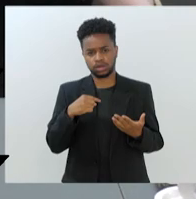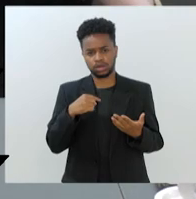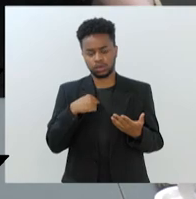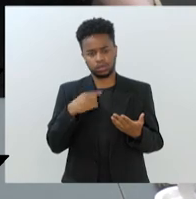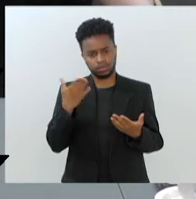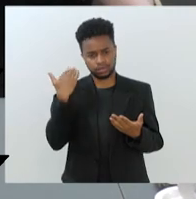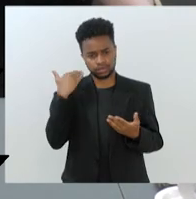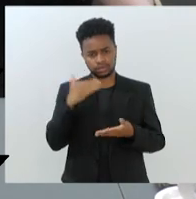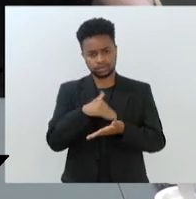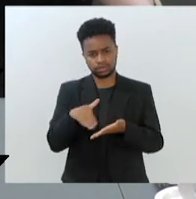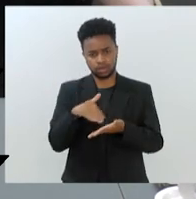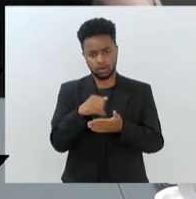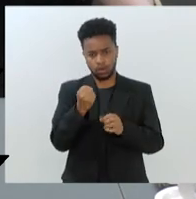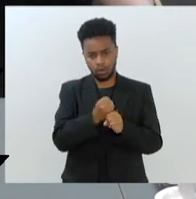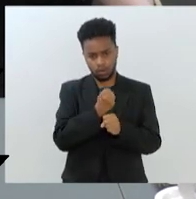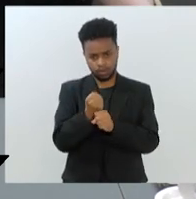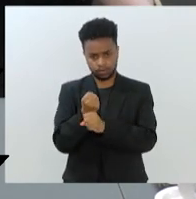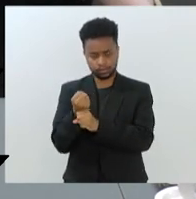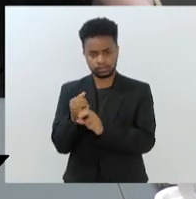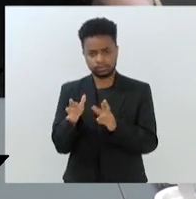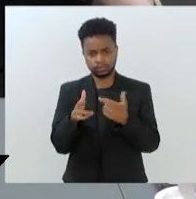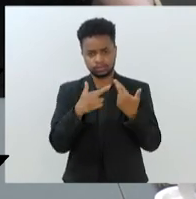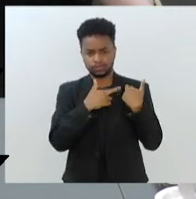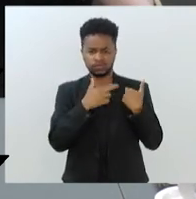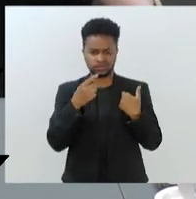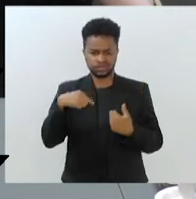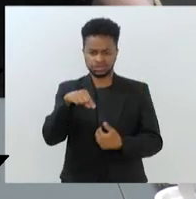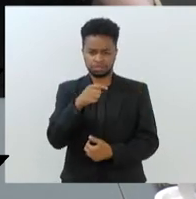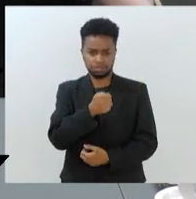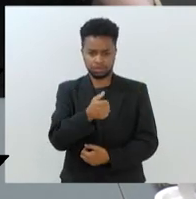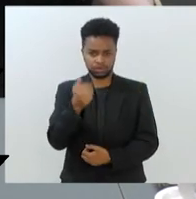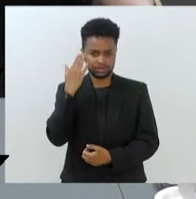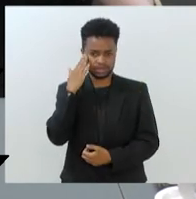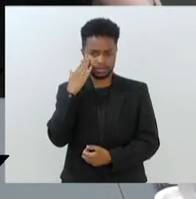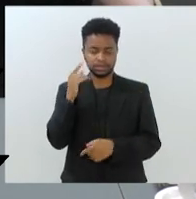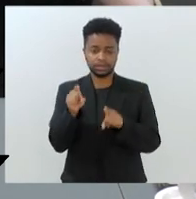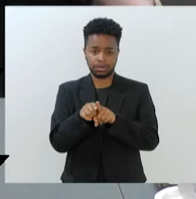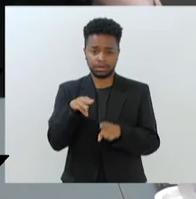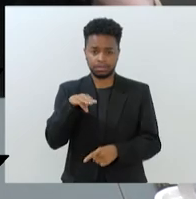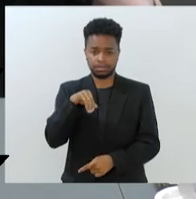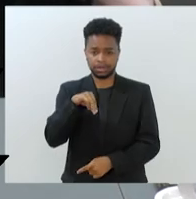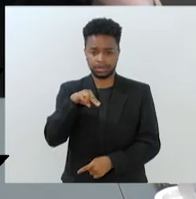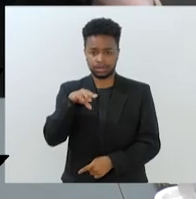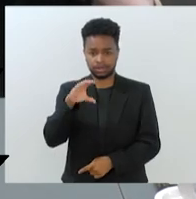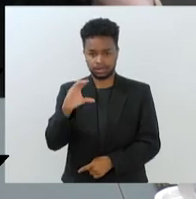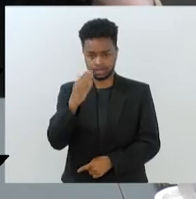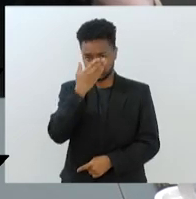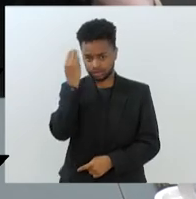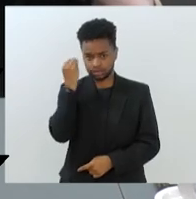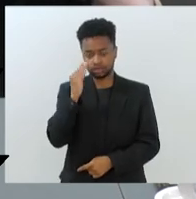secretário de obras, responsável, poucos sabem, até o Carlos Mink esqueceu, que à